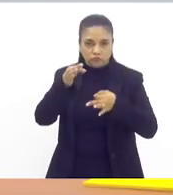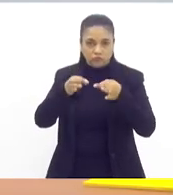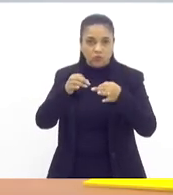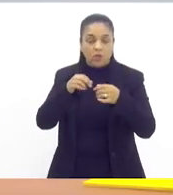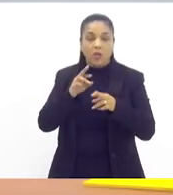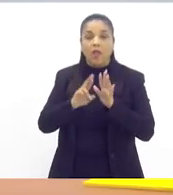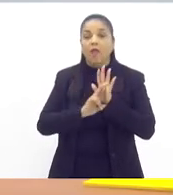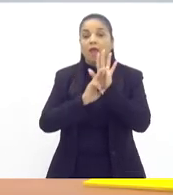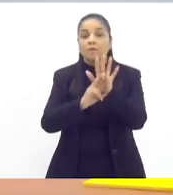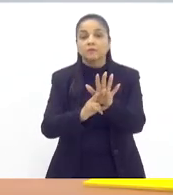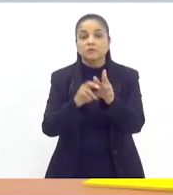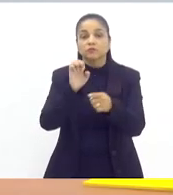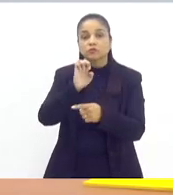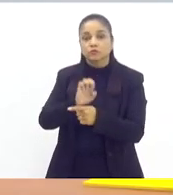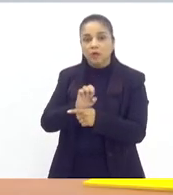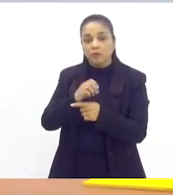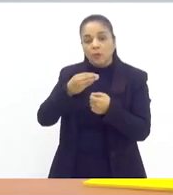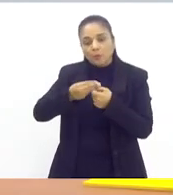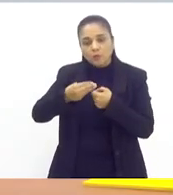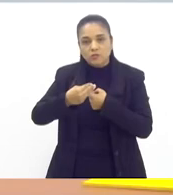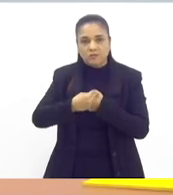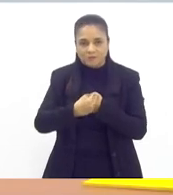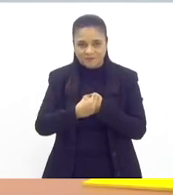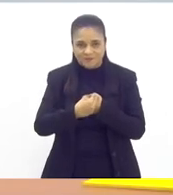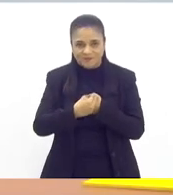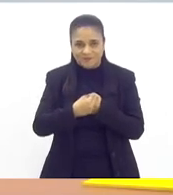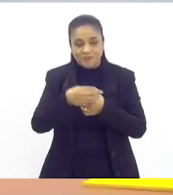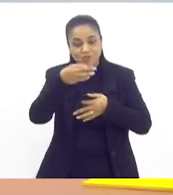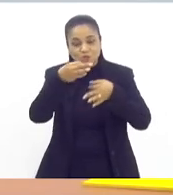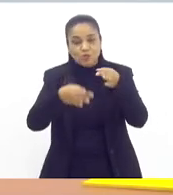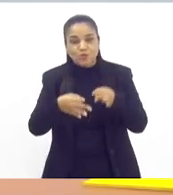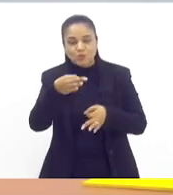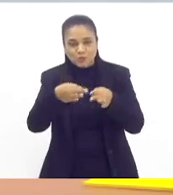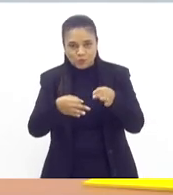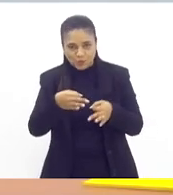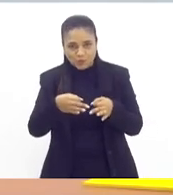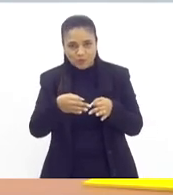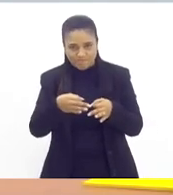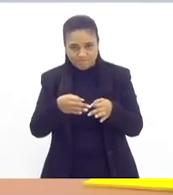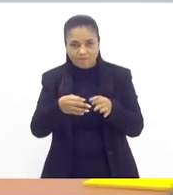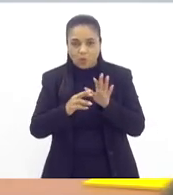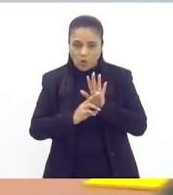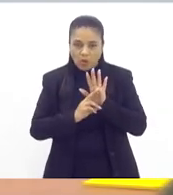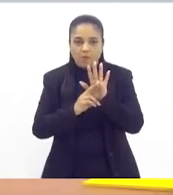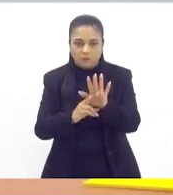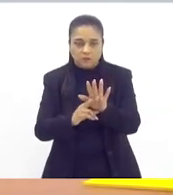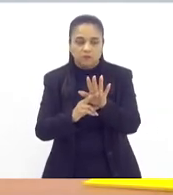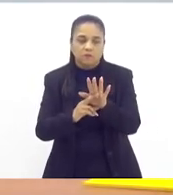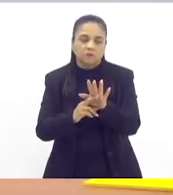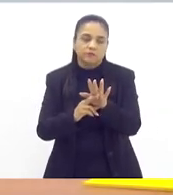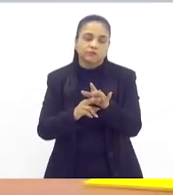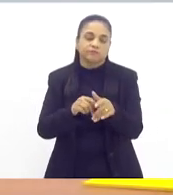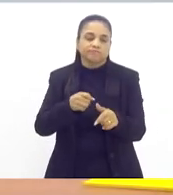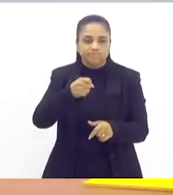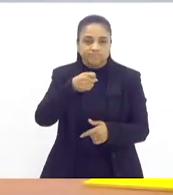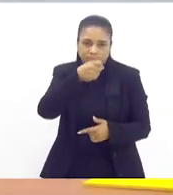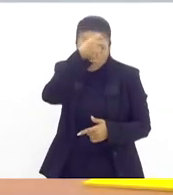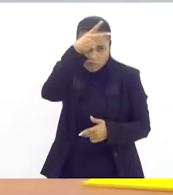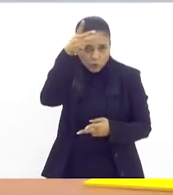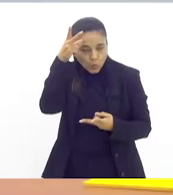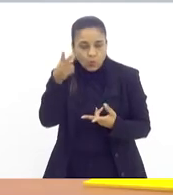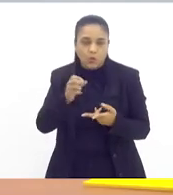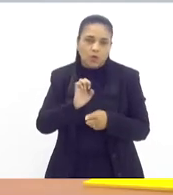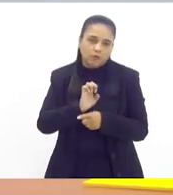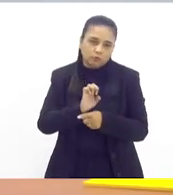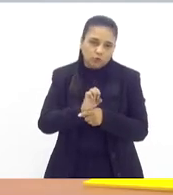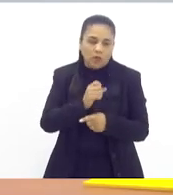municípios. Tá? Os julgadores vão ser representantes, da parte dos estados e municípios, vão ser os representantes dos estados e municípios. A questão da gestão do